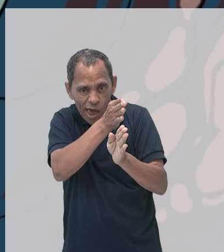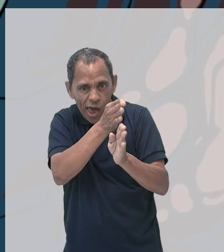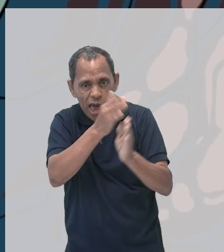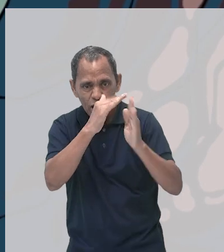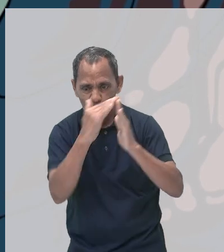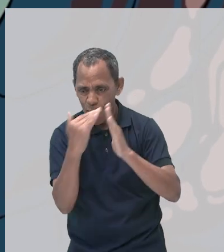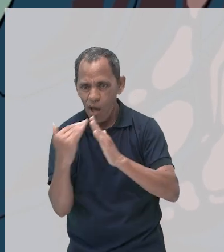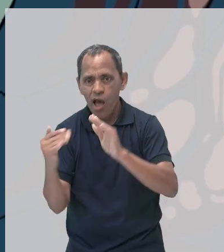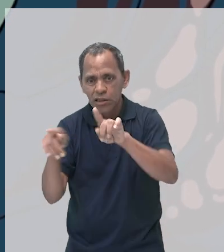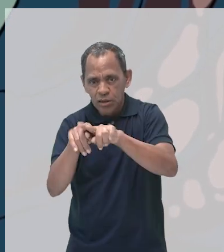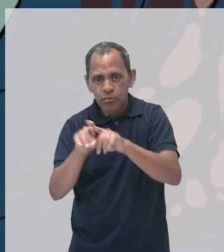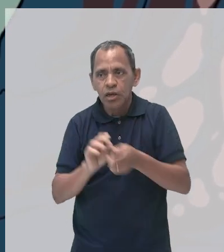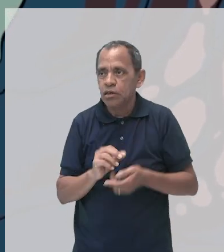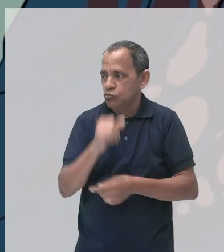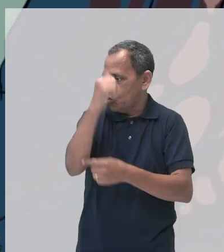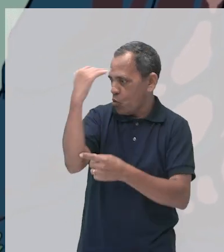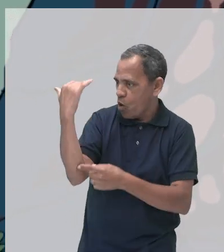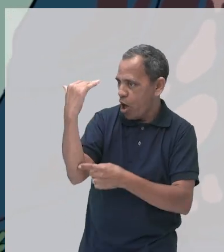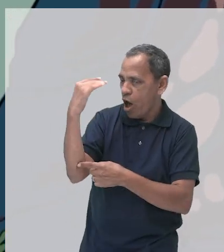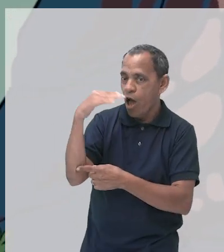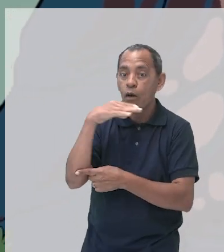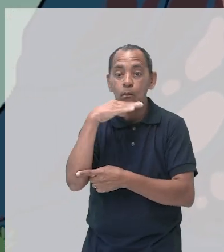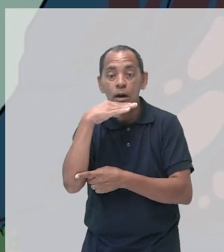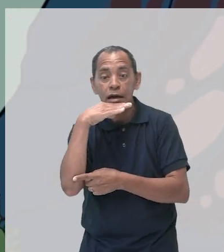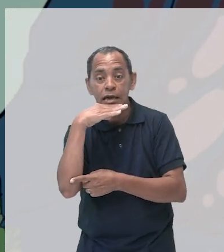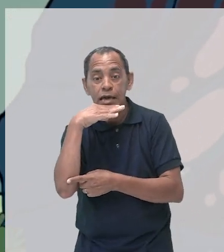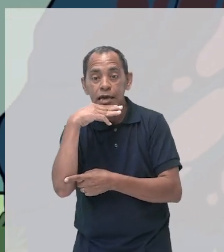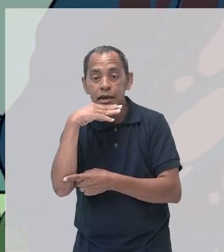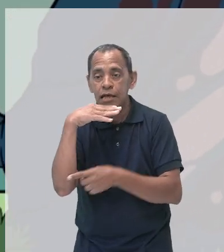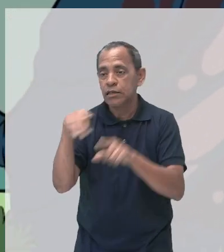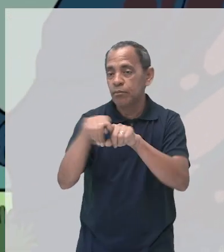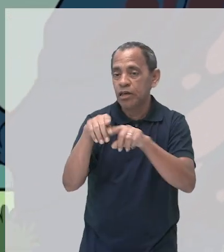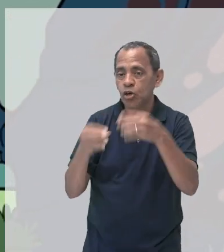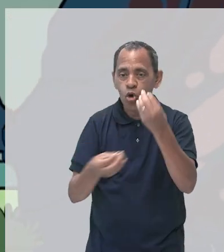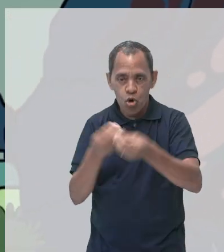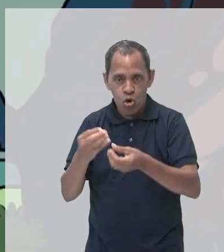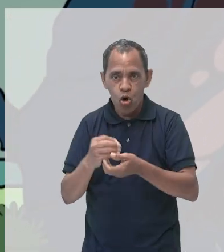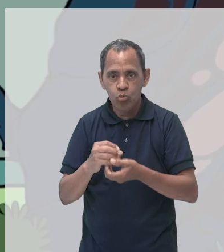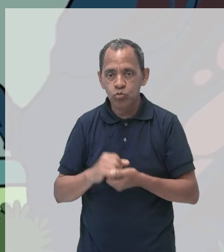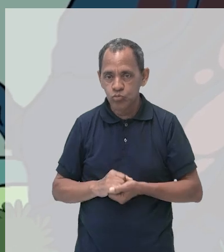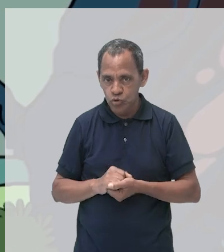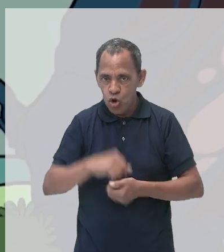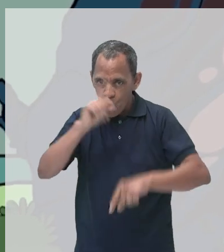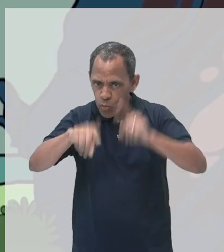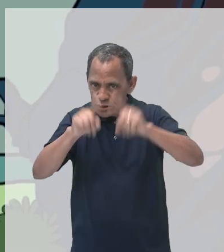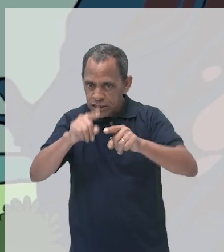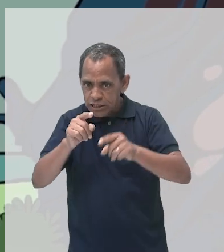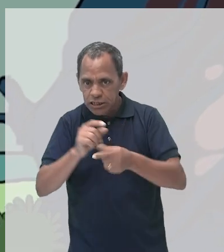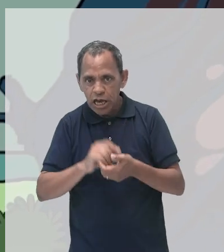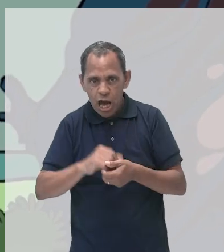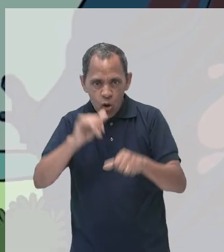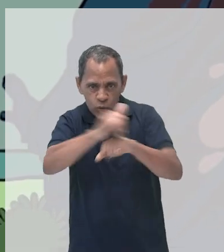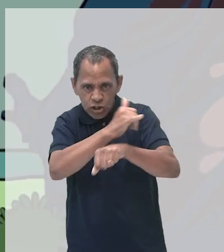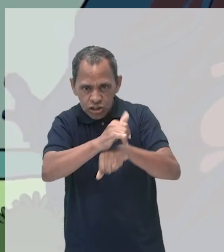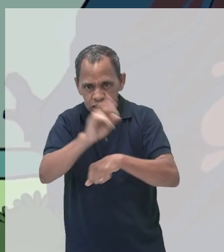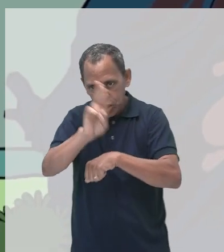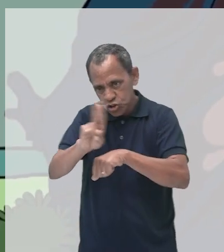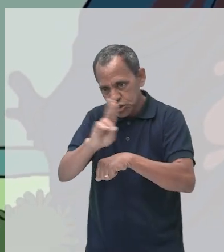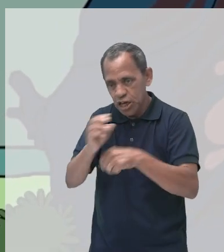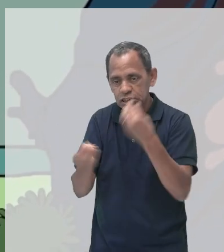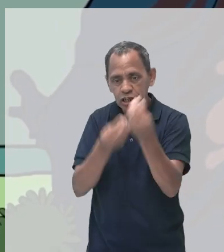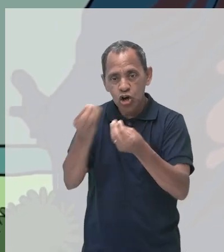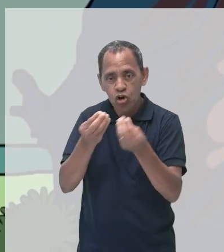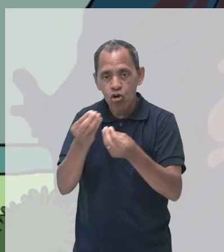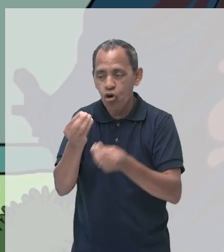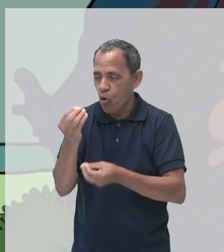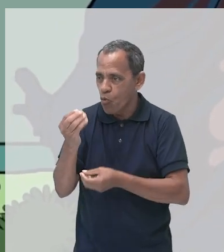das mangueiras podadas. O casario tem o brilho e a geometria dos postais de folhinha. Seu sátiro